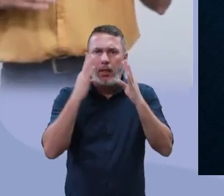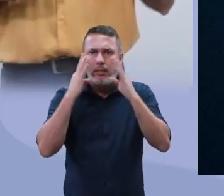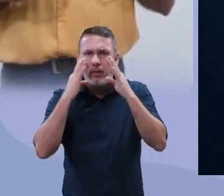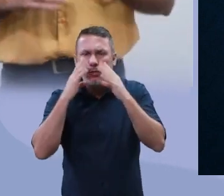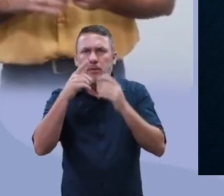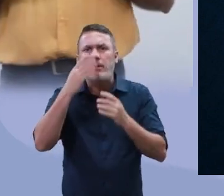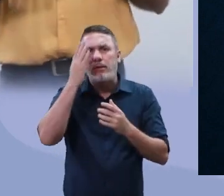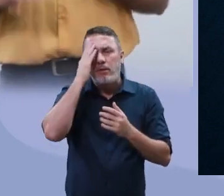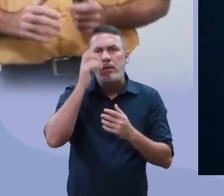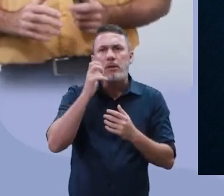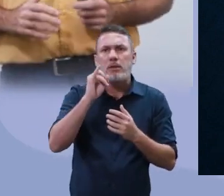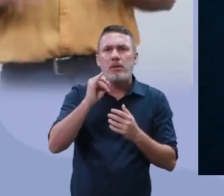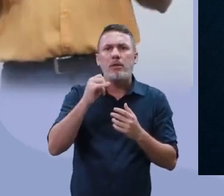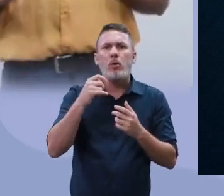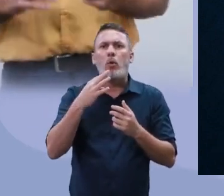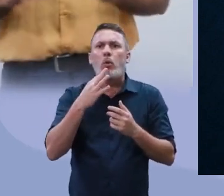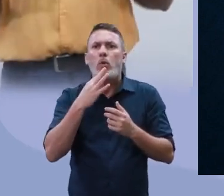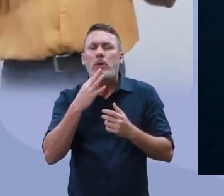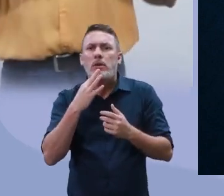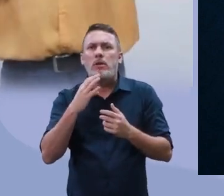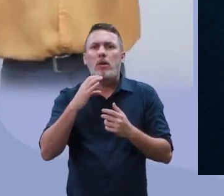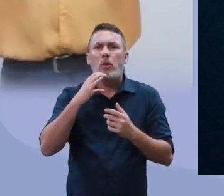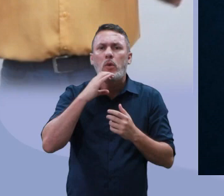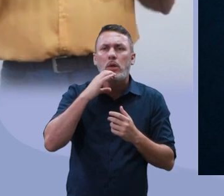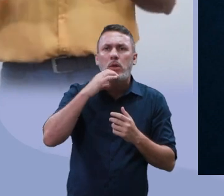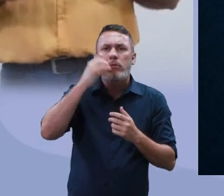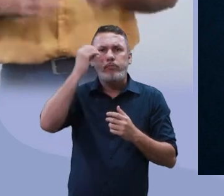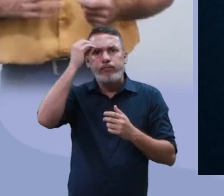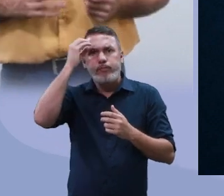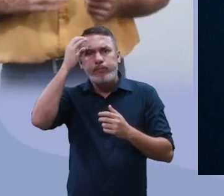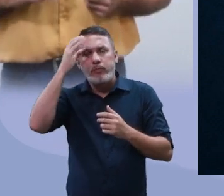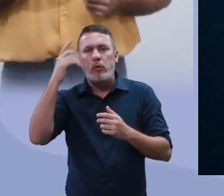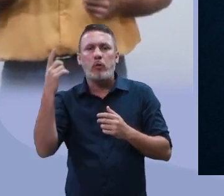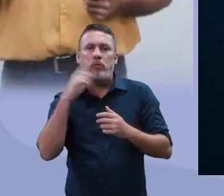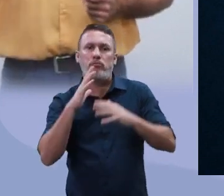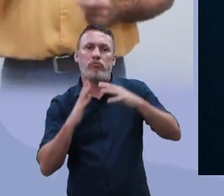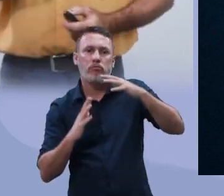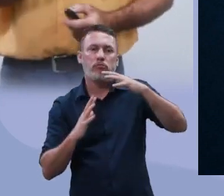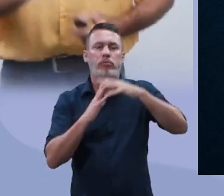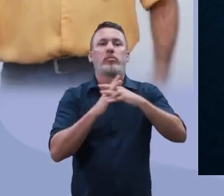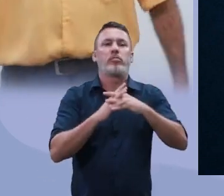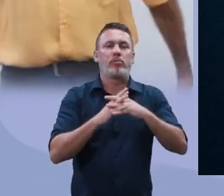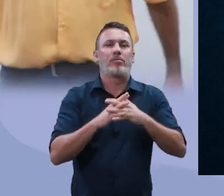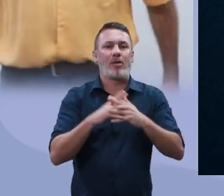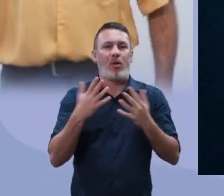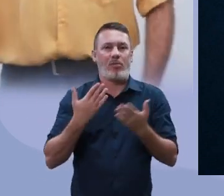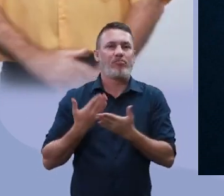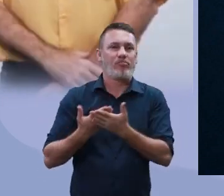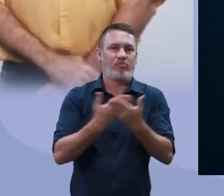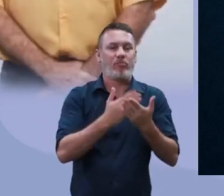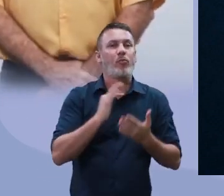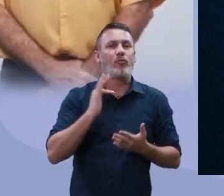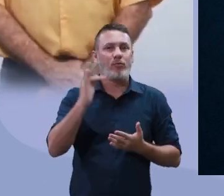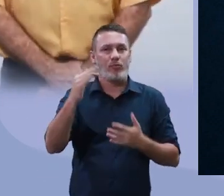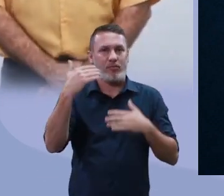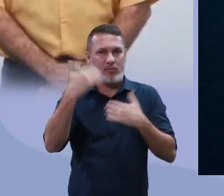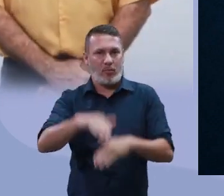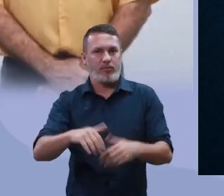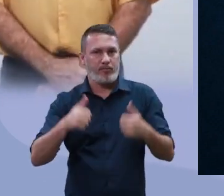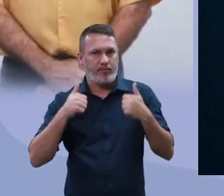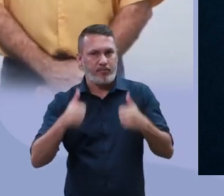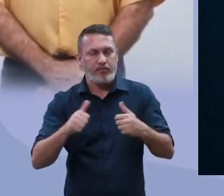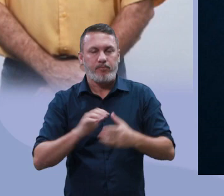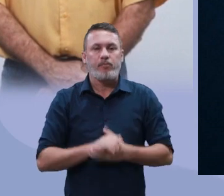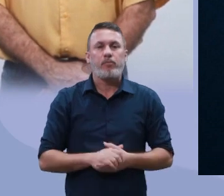aulas, acessar o que você puder para você, né, conseguir, vamos dizer assim, se superar nesse momento que vocês serão